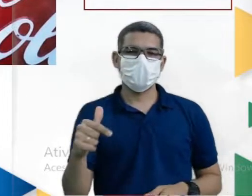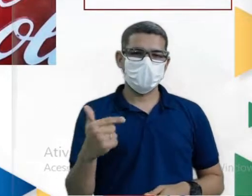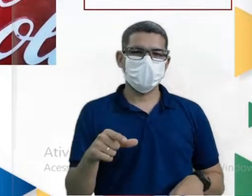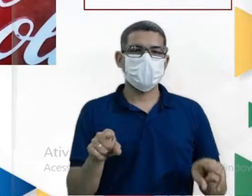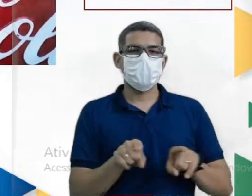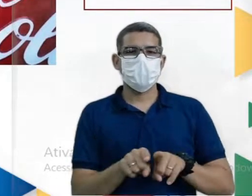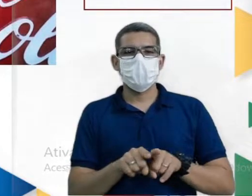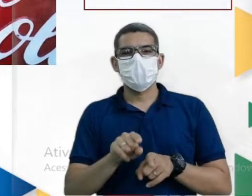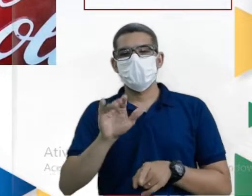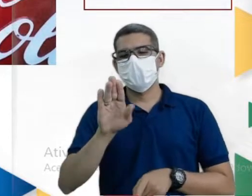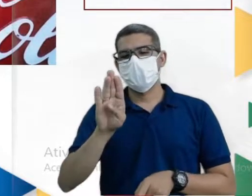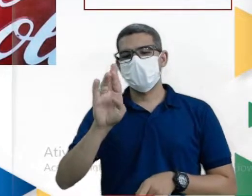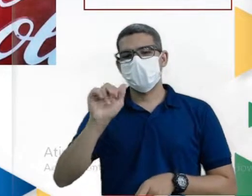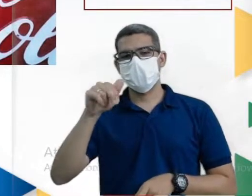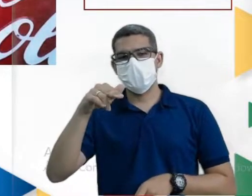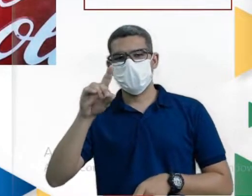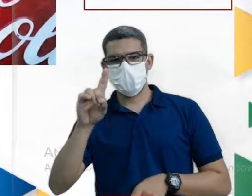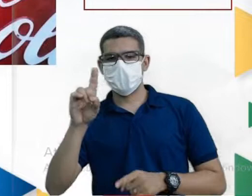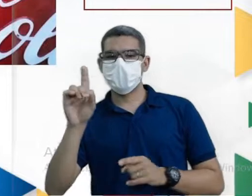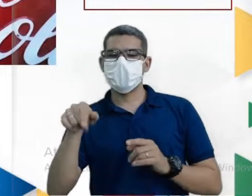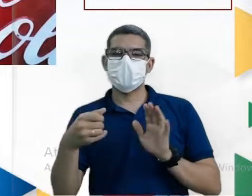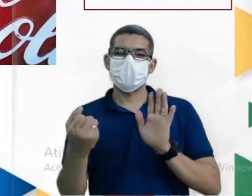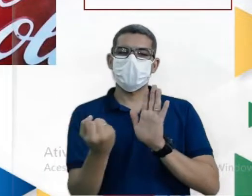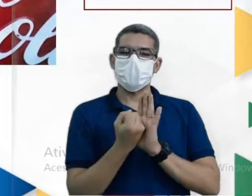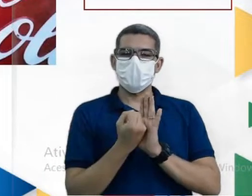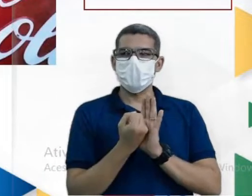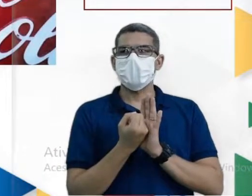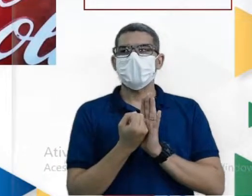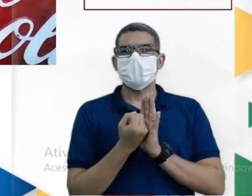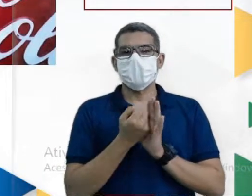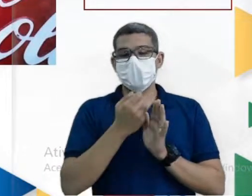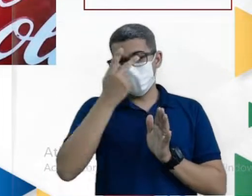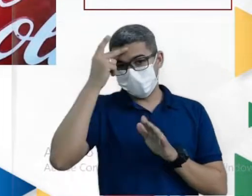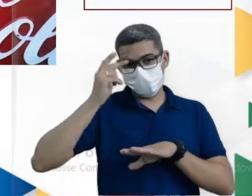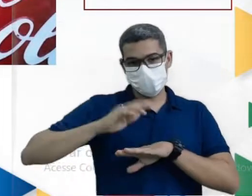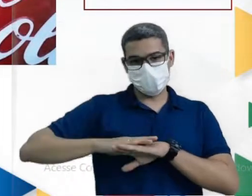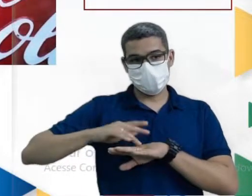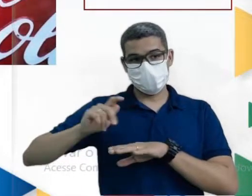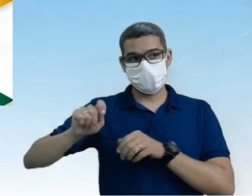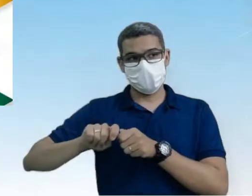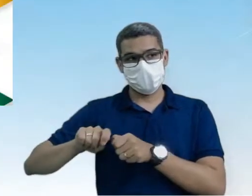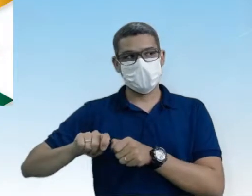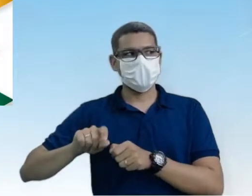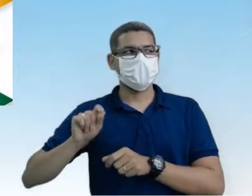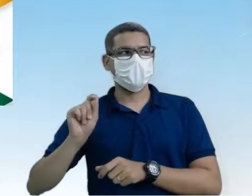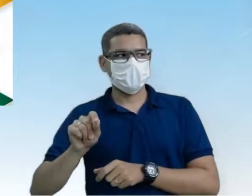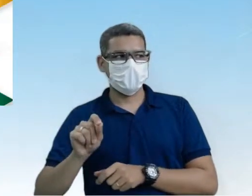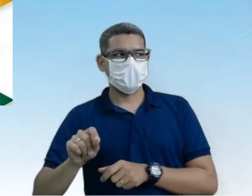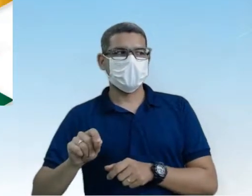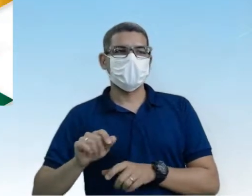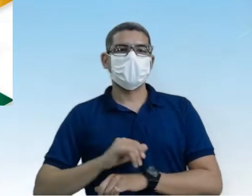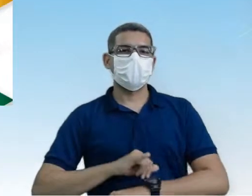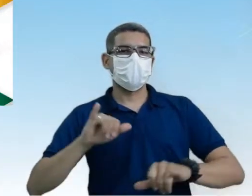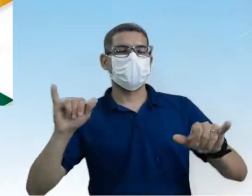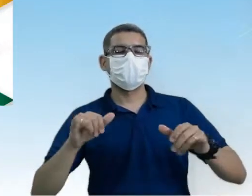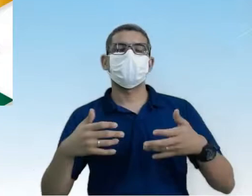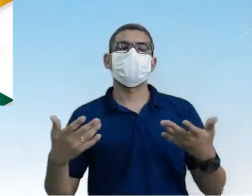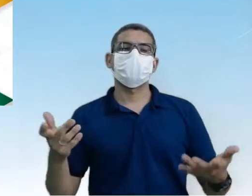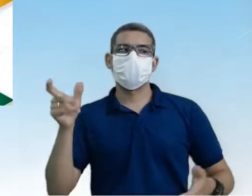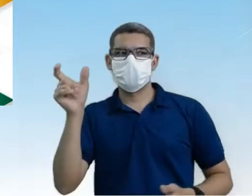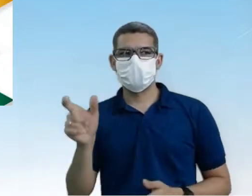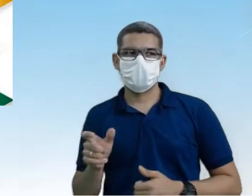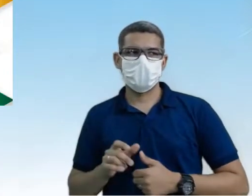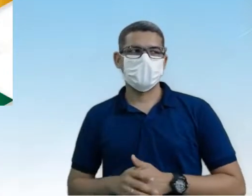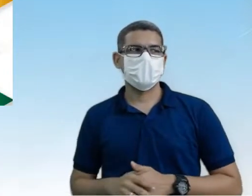brand, a marca, que muitas vezes aparece de quem está fazendo ou quem está promovendo o anúncio ou a campanha. Olha